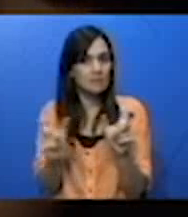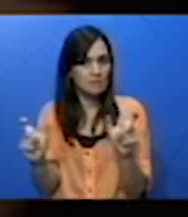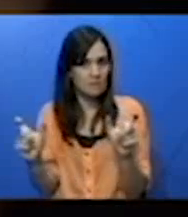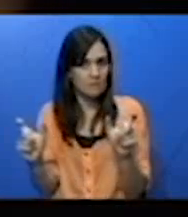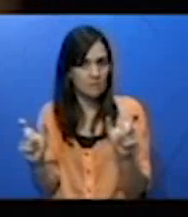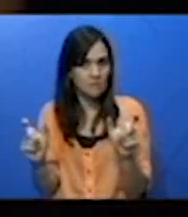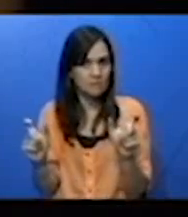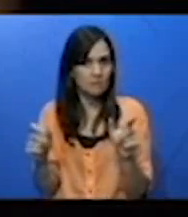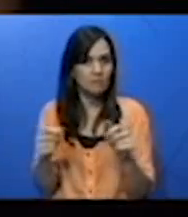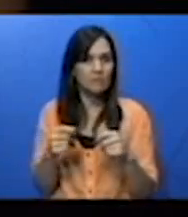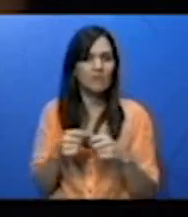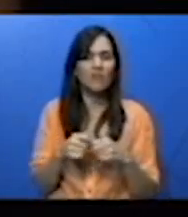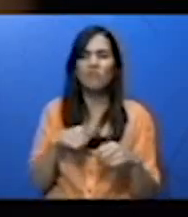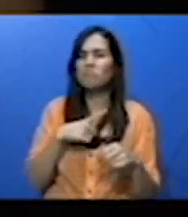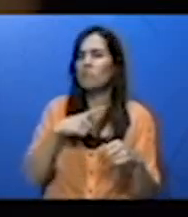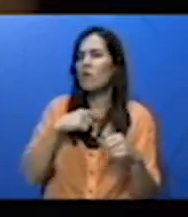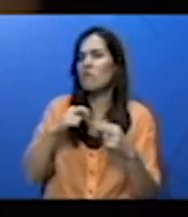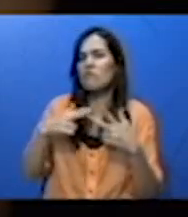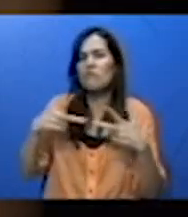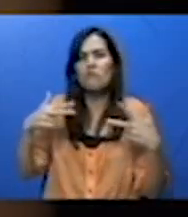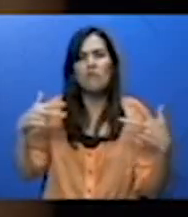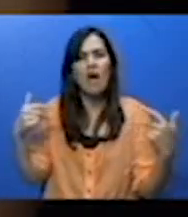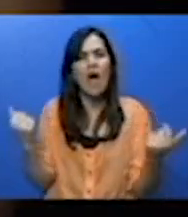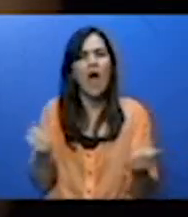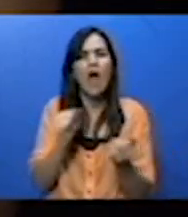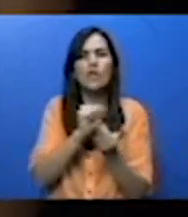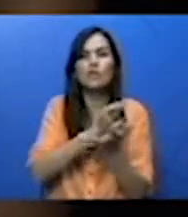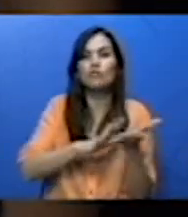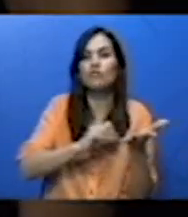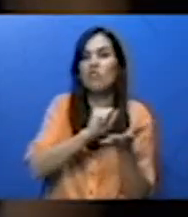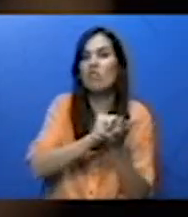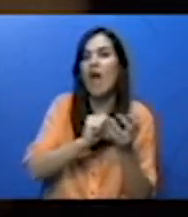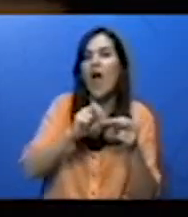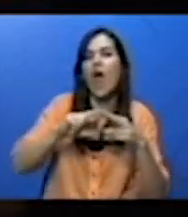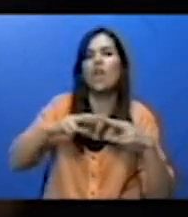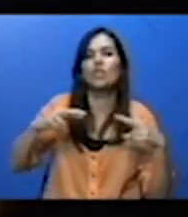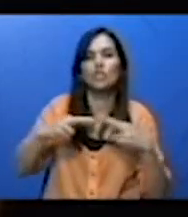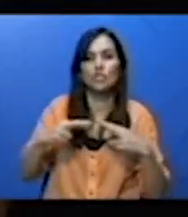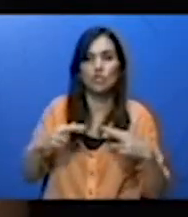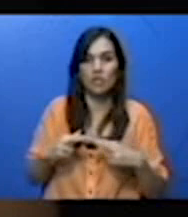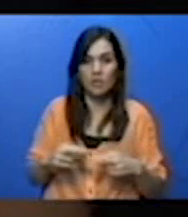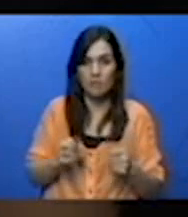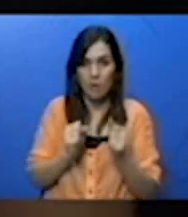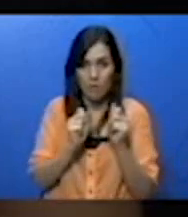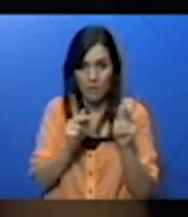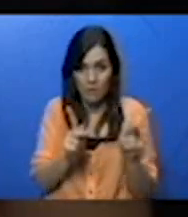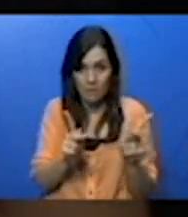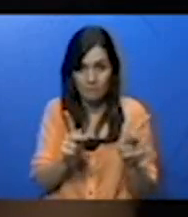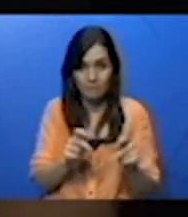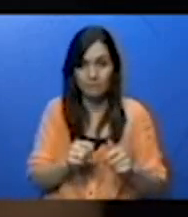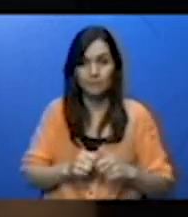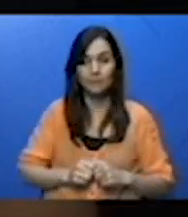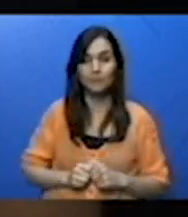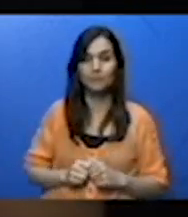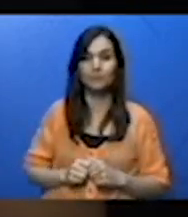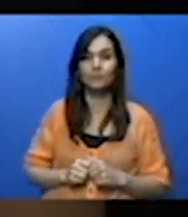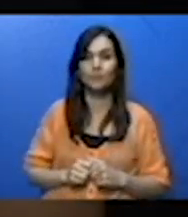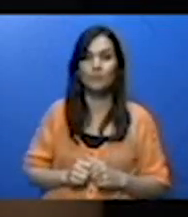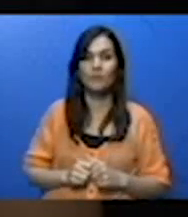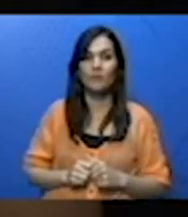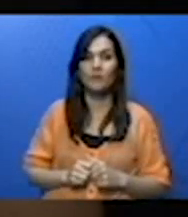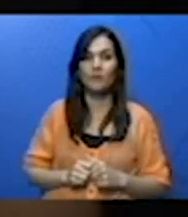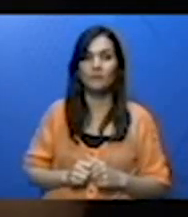vão ver que vão aparecer vários exercícios pedindo rima. Hoje nós já fizemos isso na nossa aula, rimas.